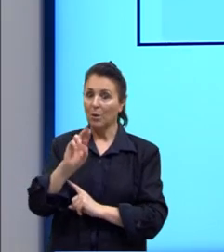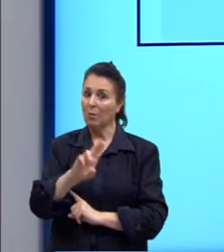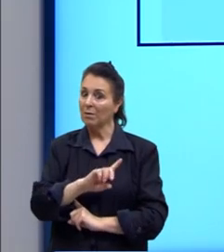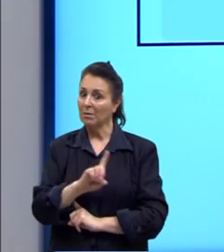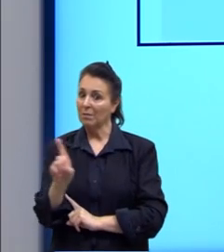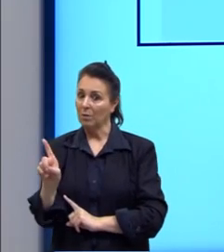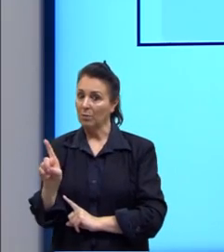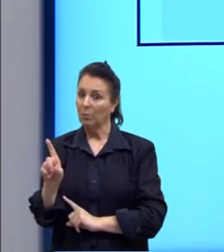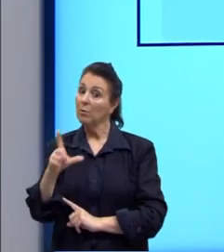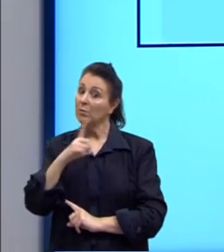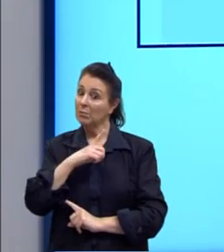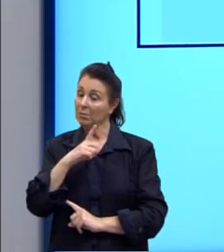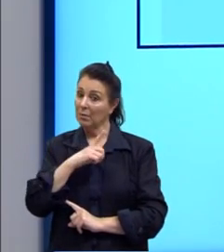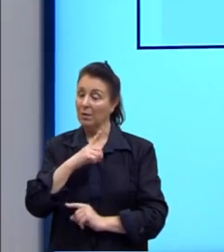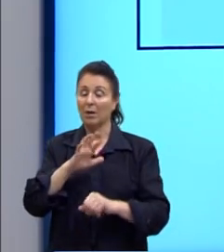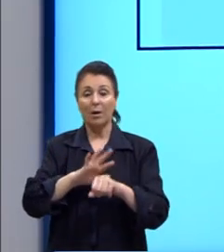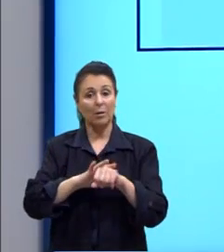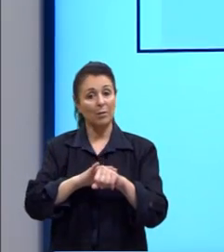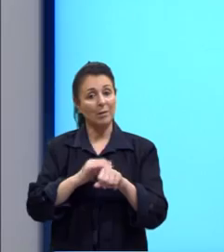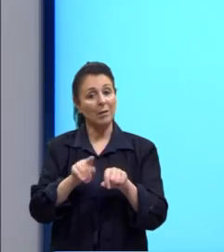ou só portadora